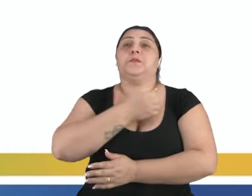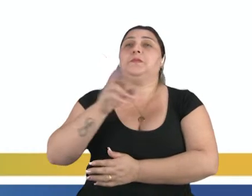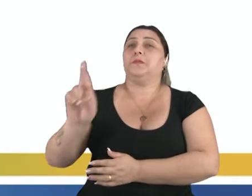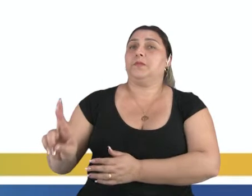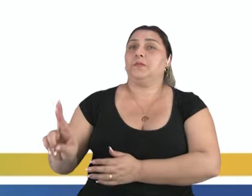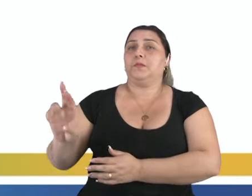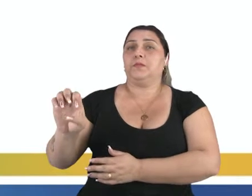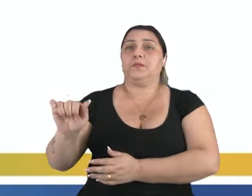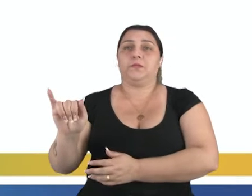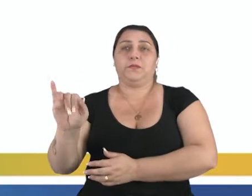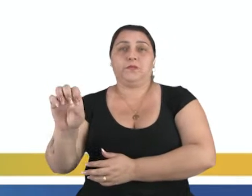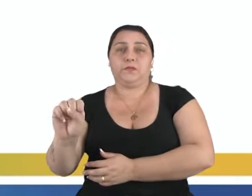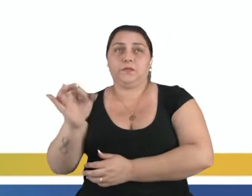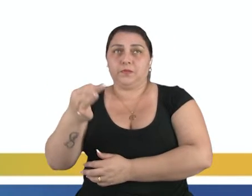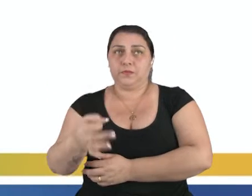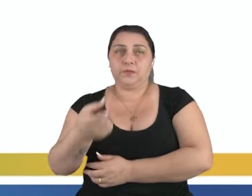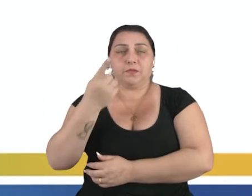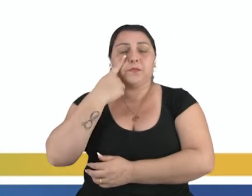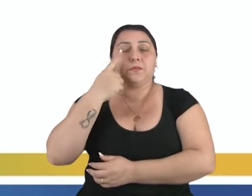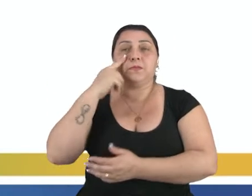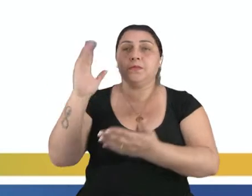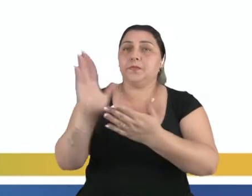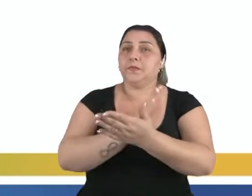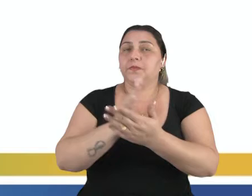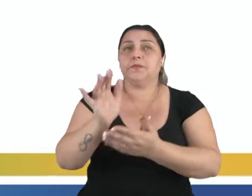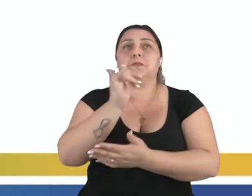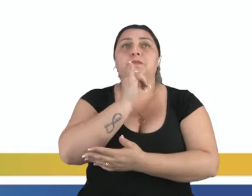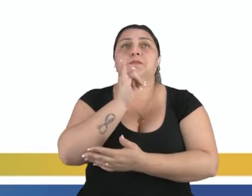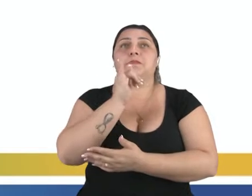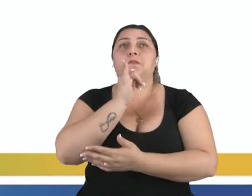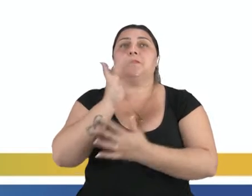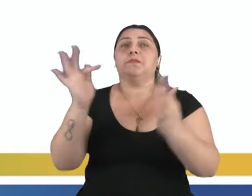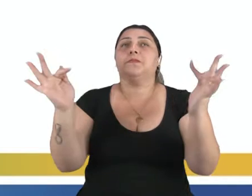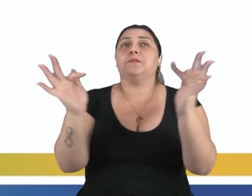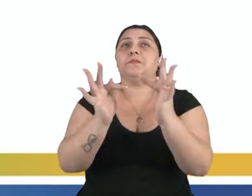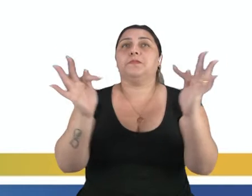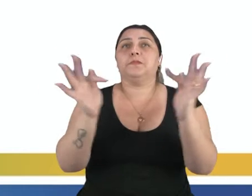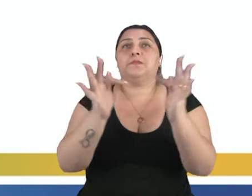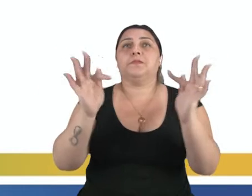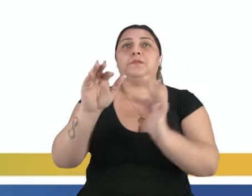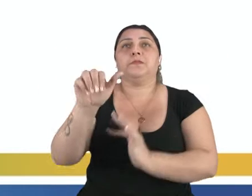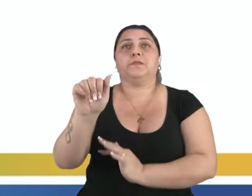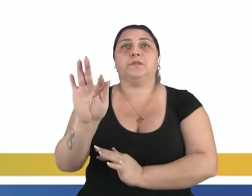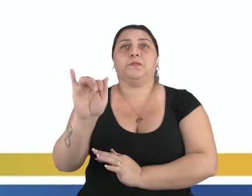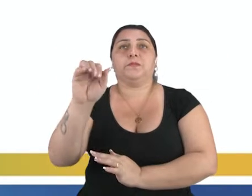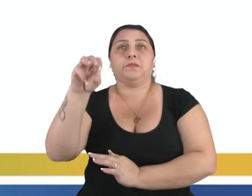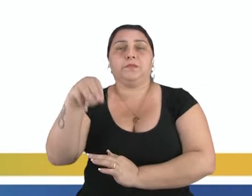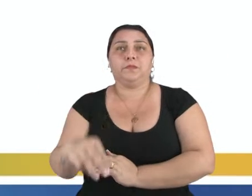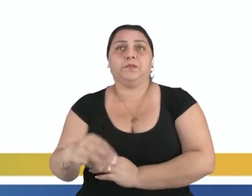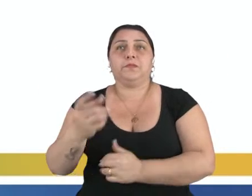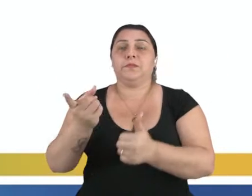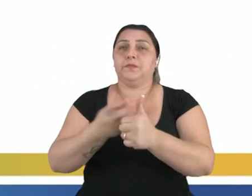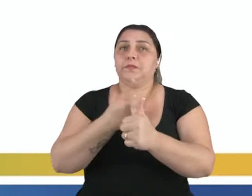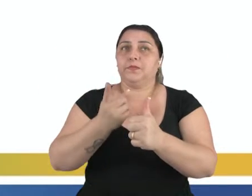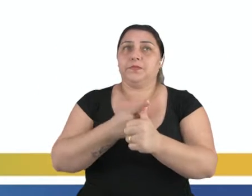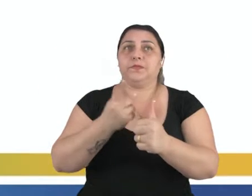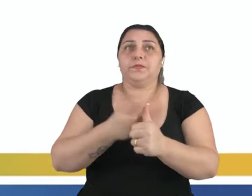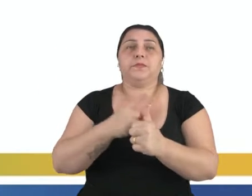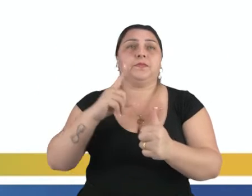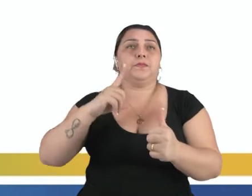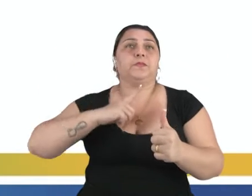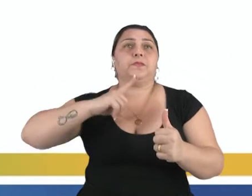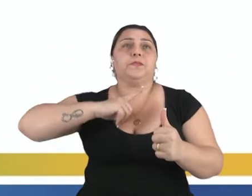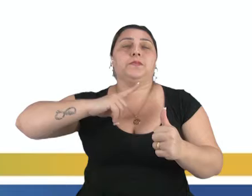exemplos sobre função afim. Então, no nosso primeiro caso, nós temos aí a generalização de uma f de x